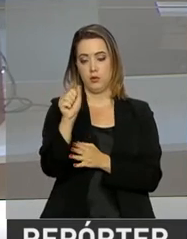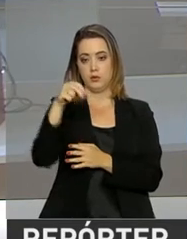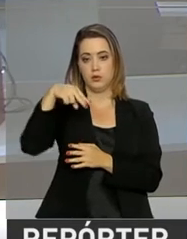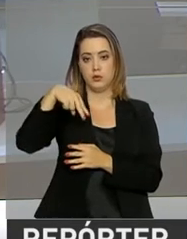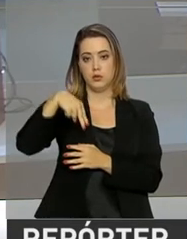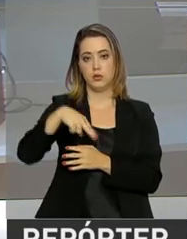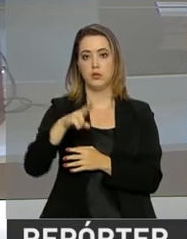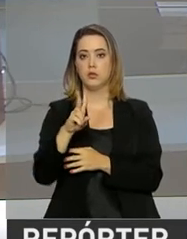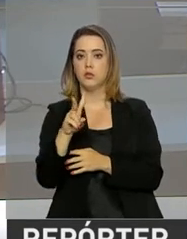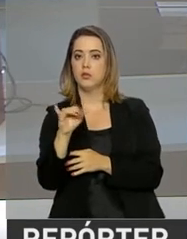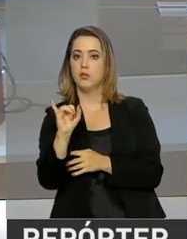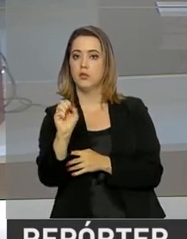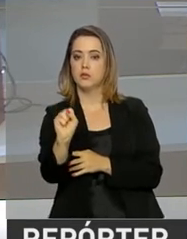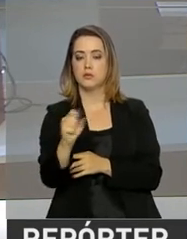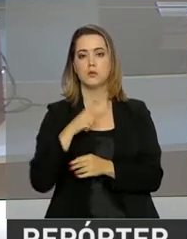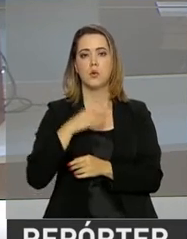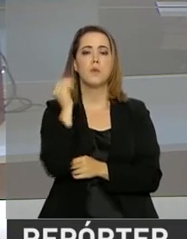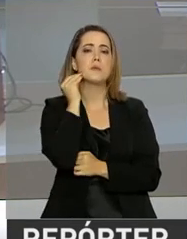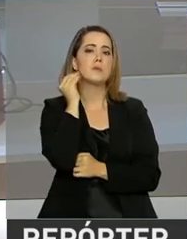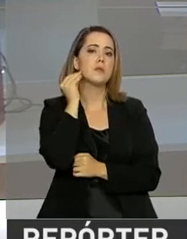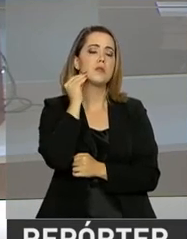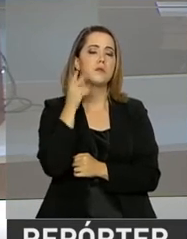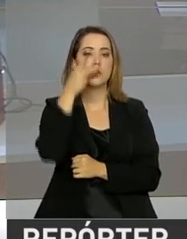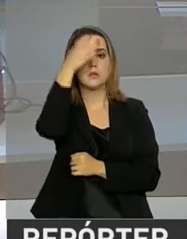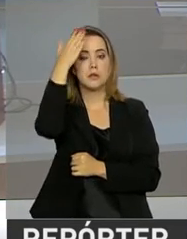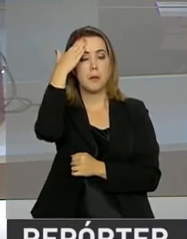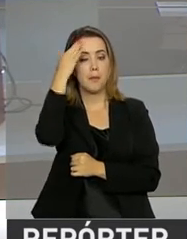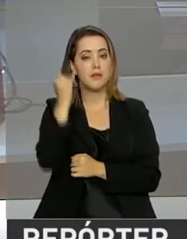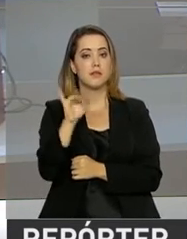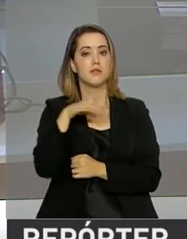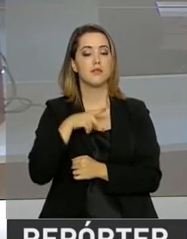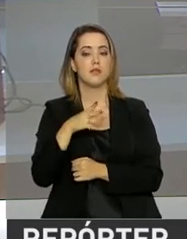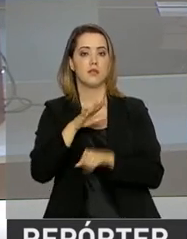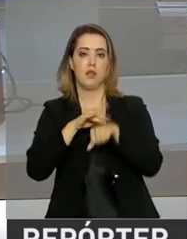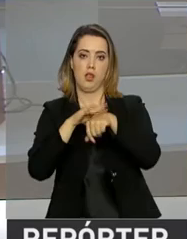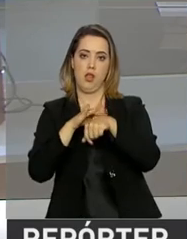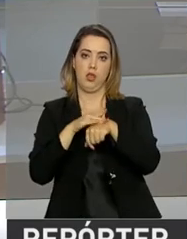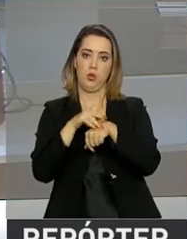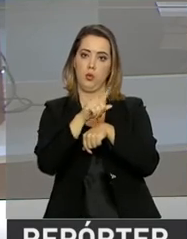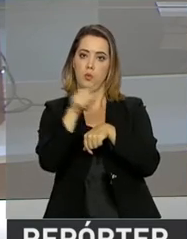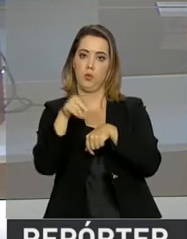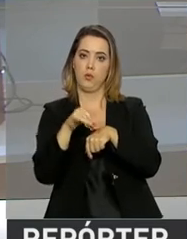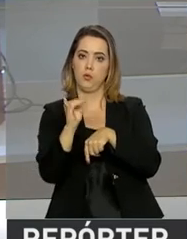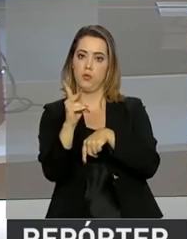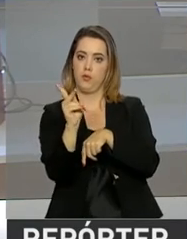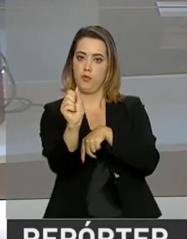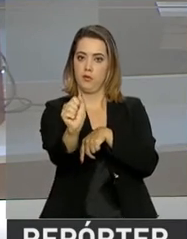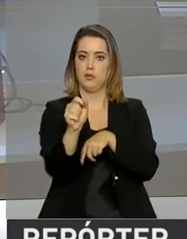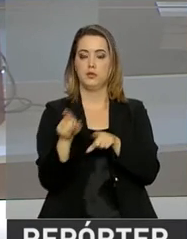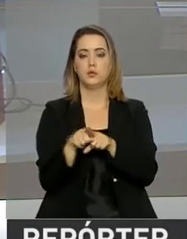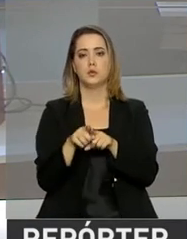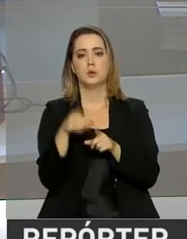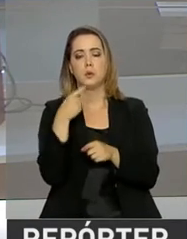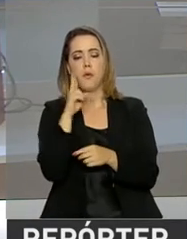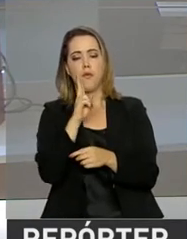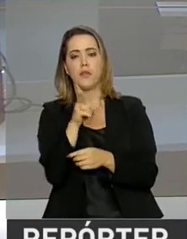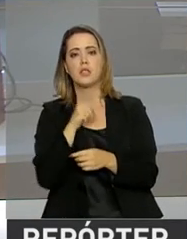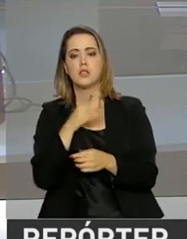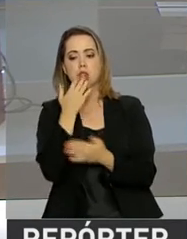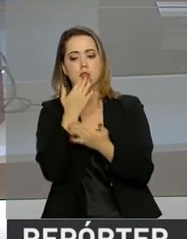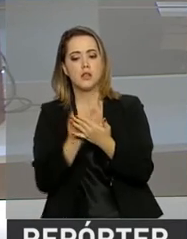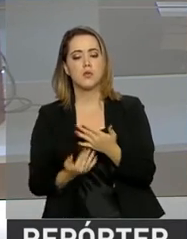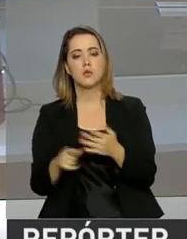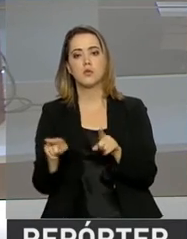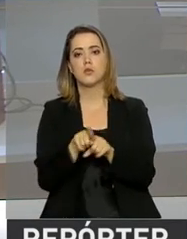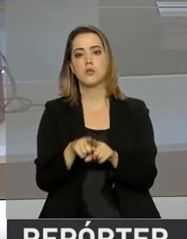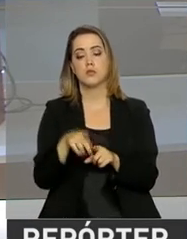uso de um teste rápido capaz de diagnosticar a doença o kit diagnóstico se identifica o vírus no sangue de quem tem ou já teve